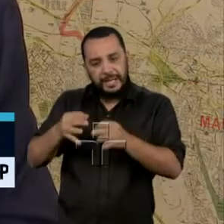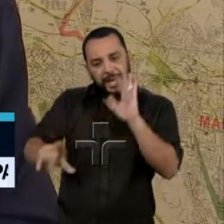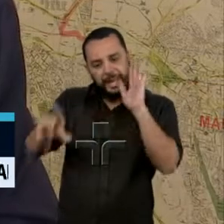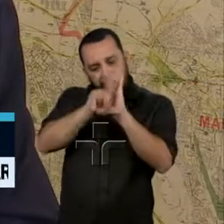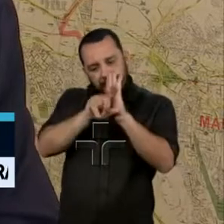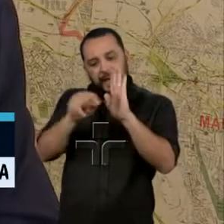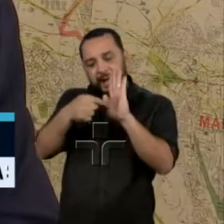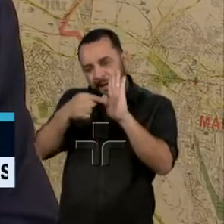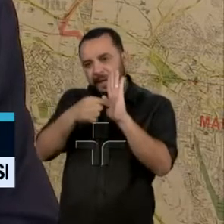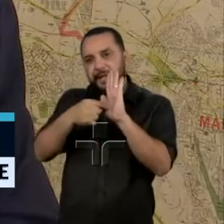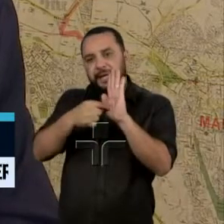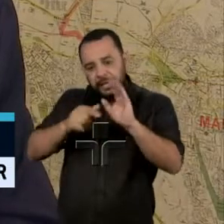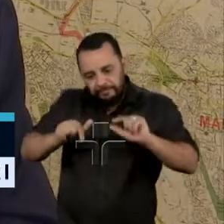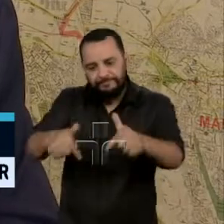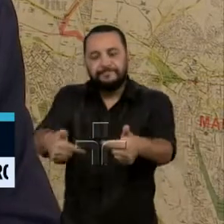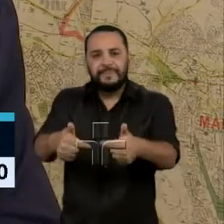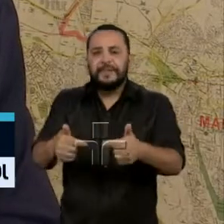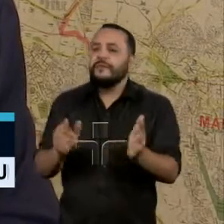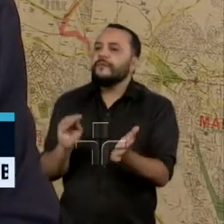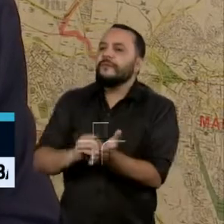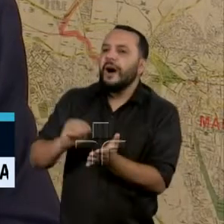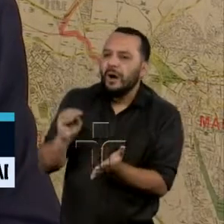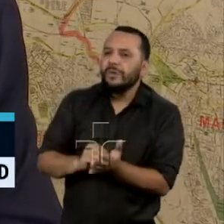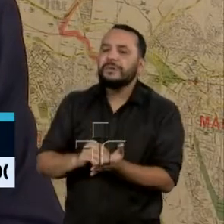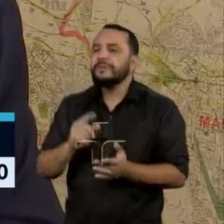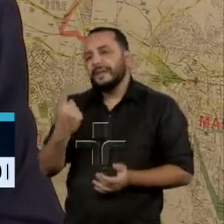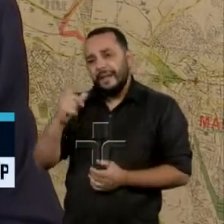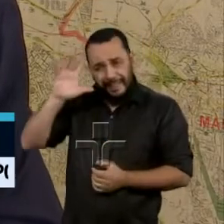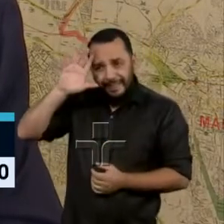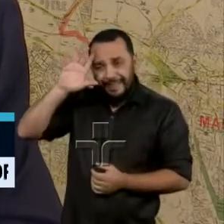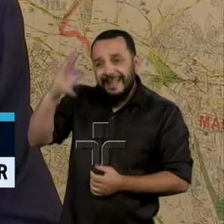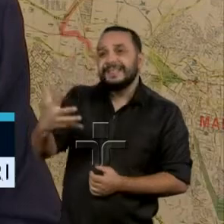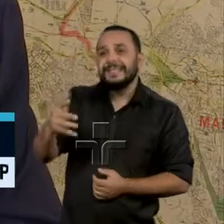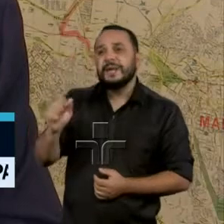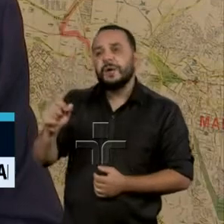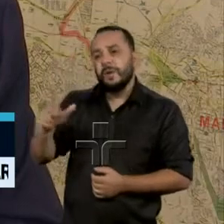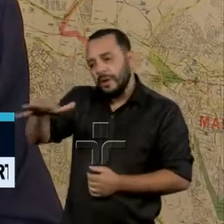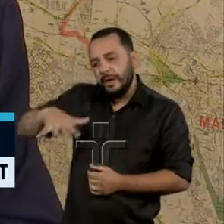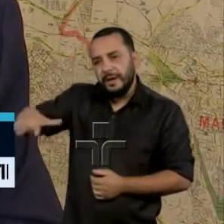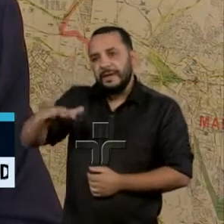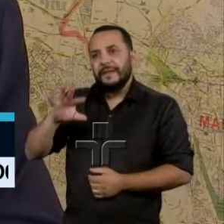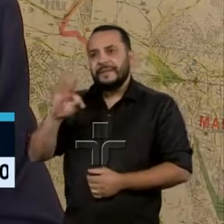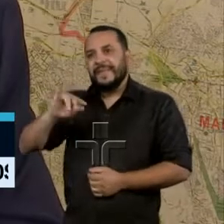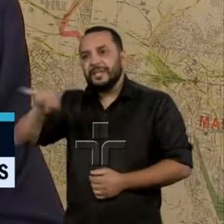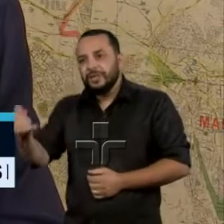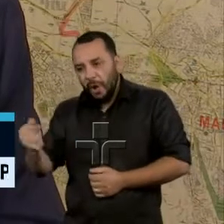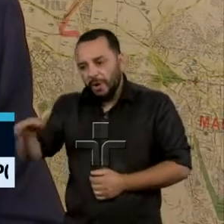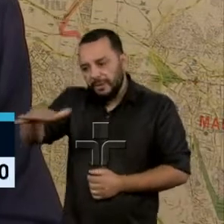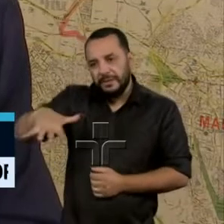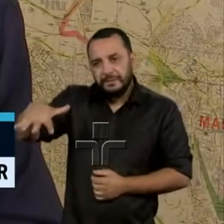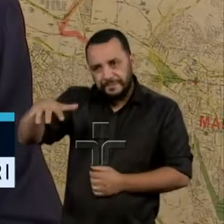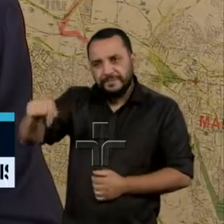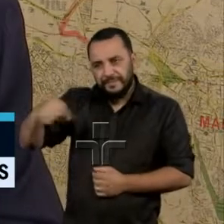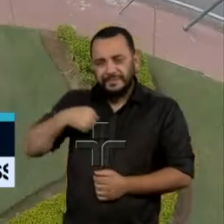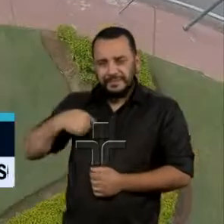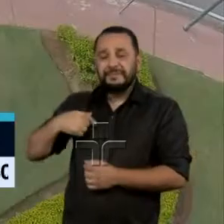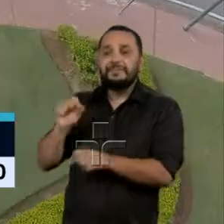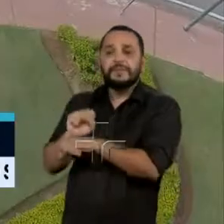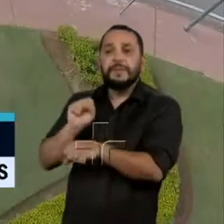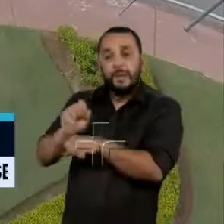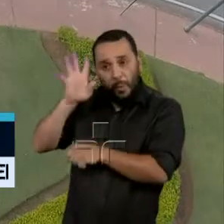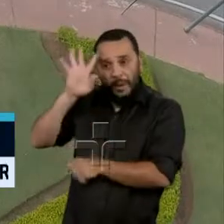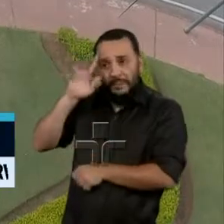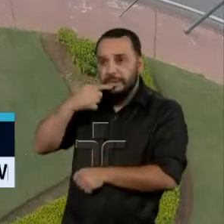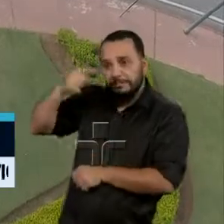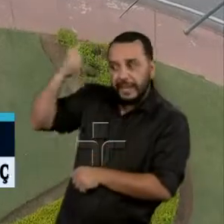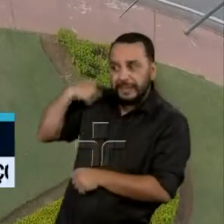dependendo somente de uma decisão que está no TJ, que era para ter saído quarta-feira passada